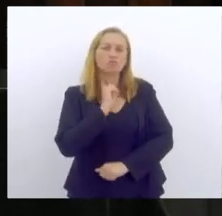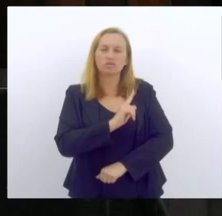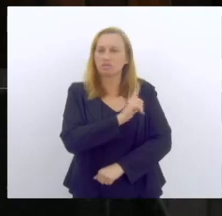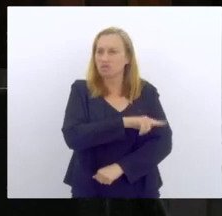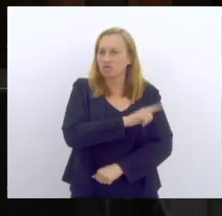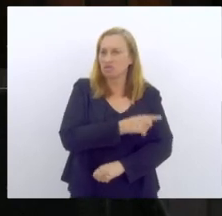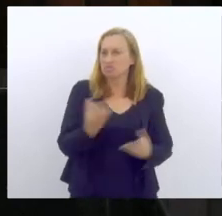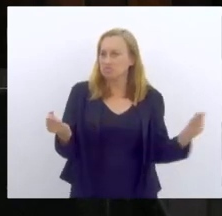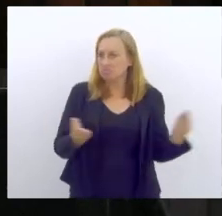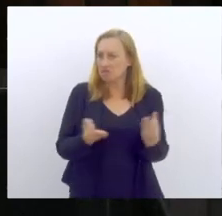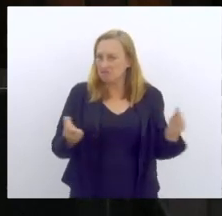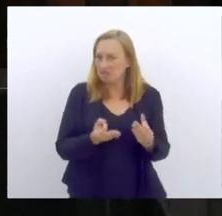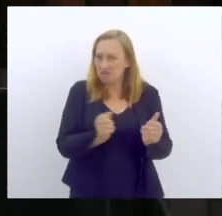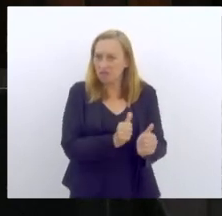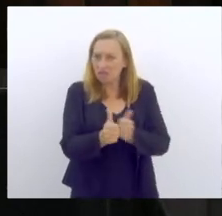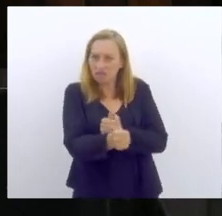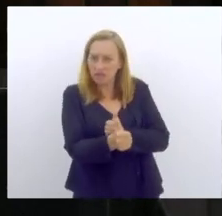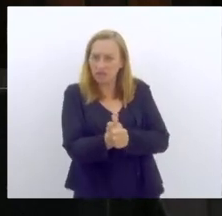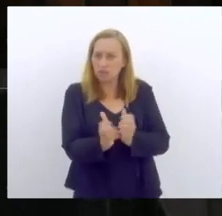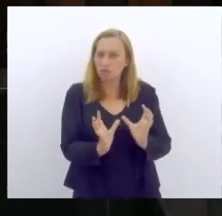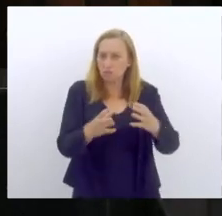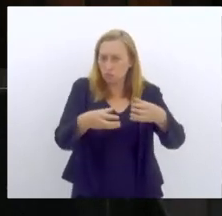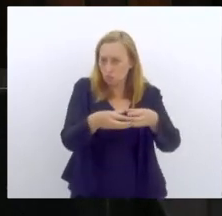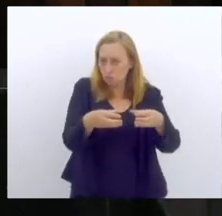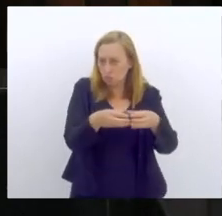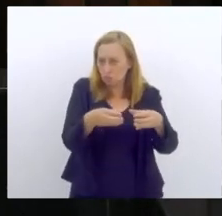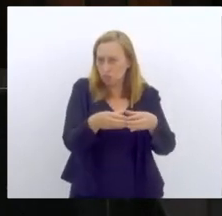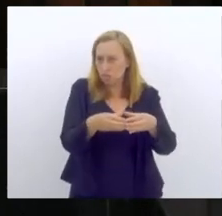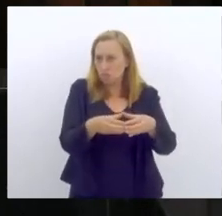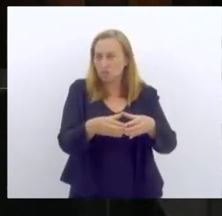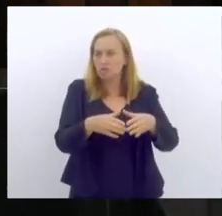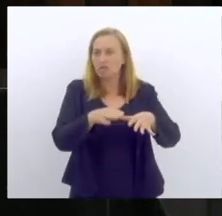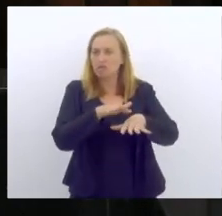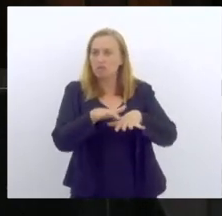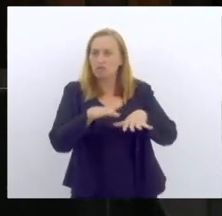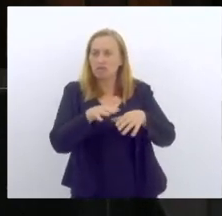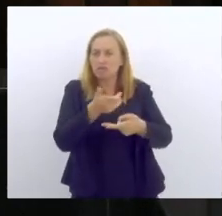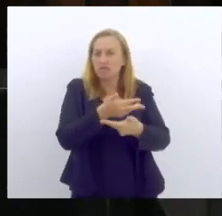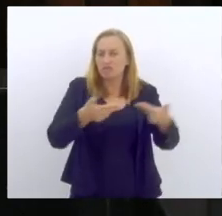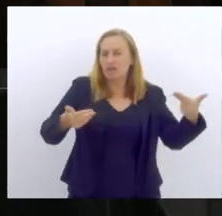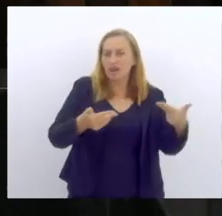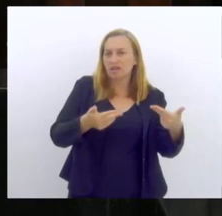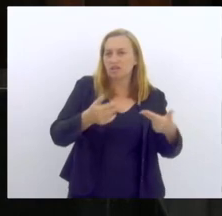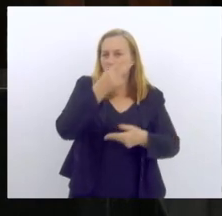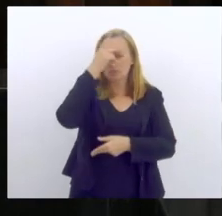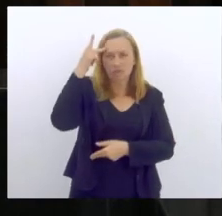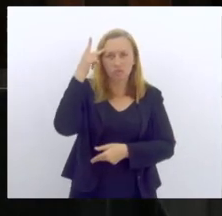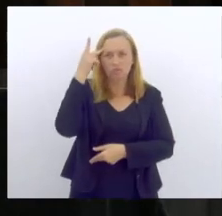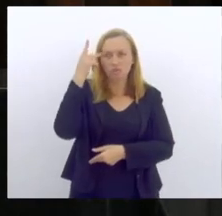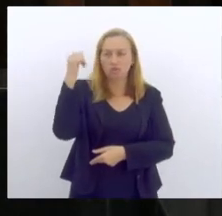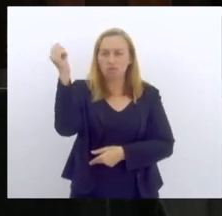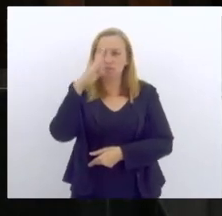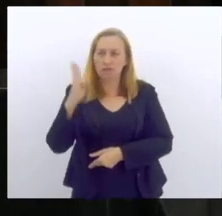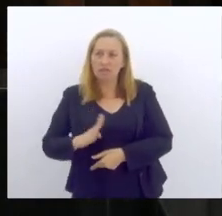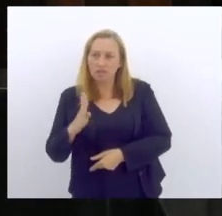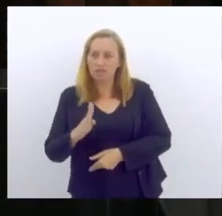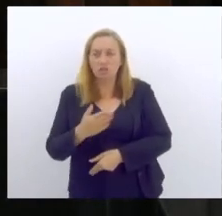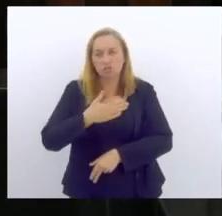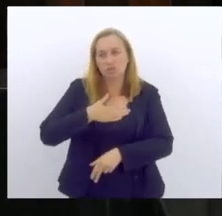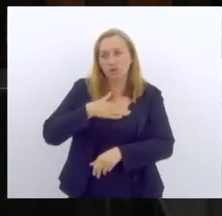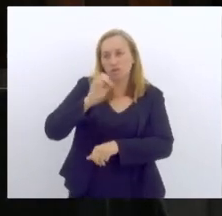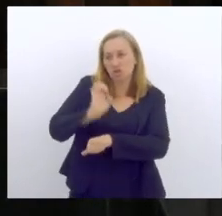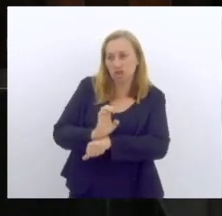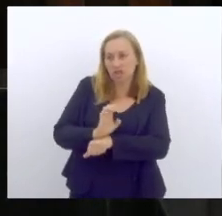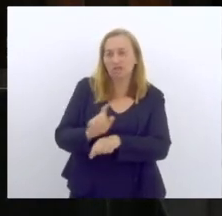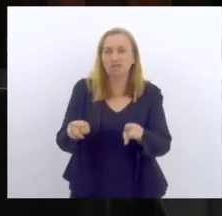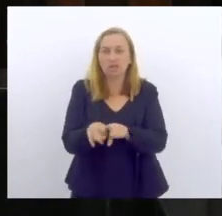extraordinária a frente da entidade que movimenta milhões de brasileiros no meu estado no estado do Rio de